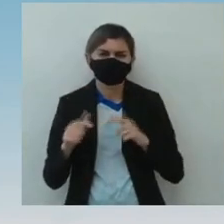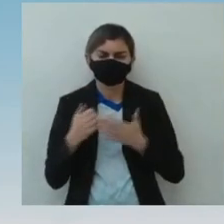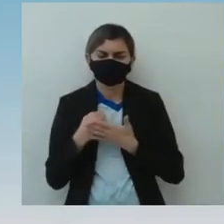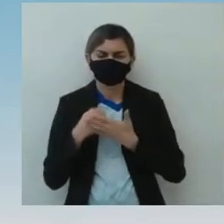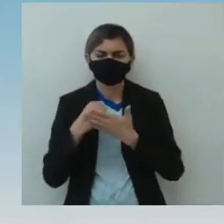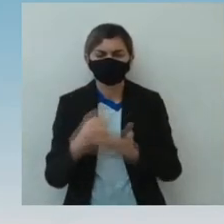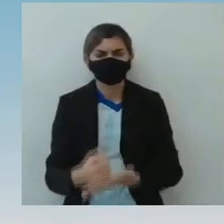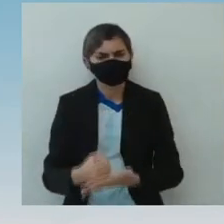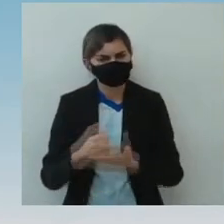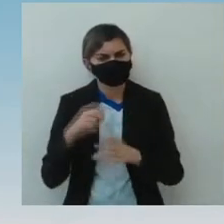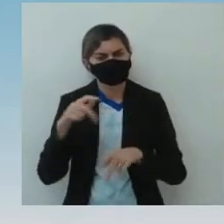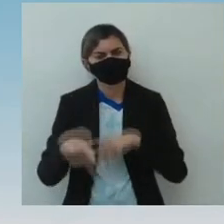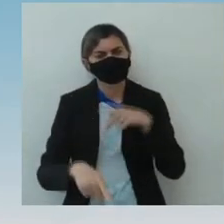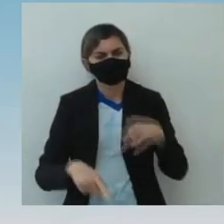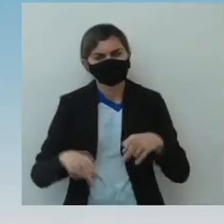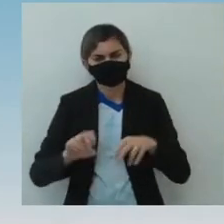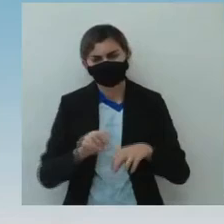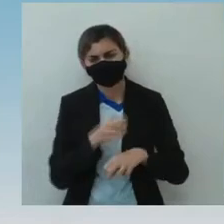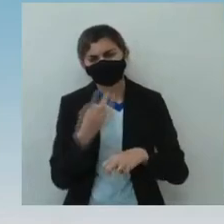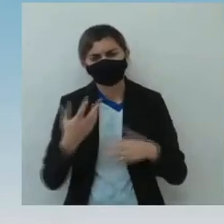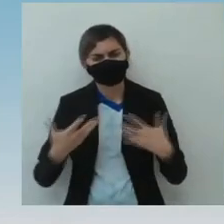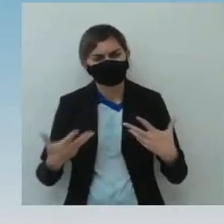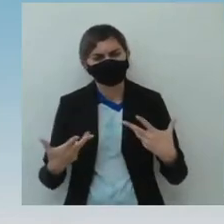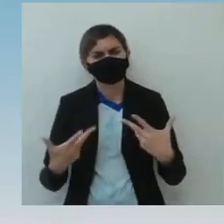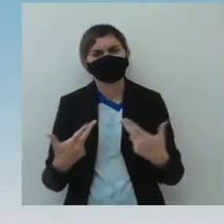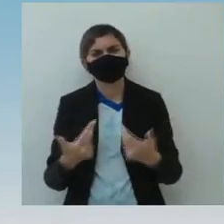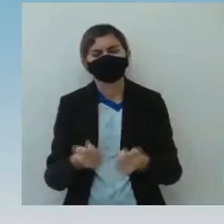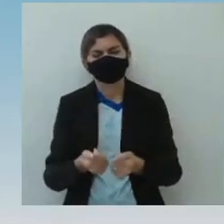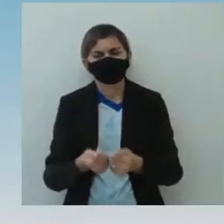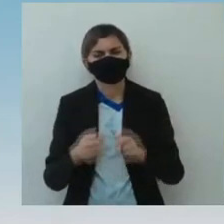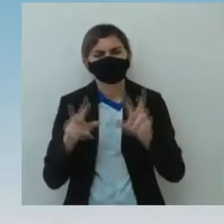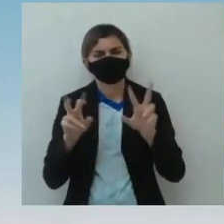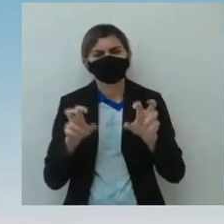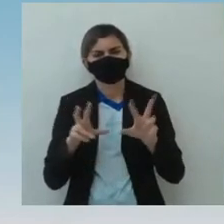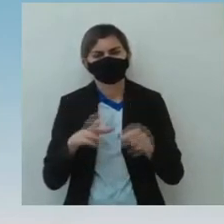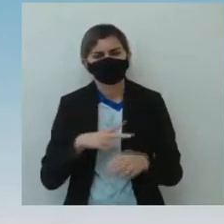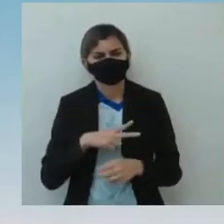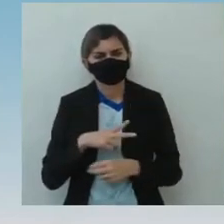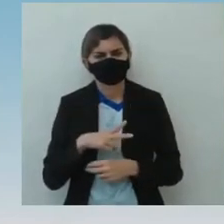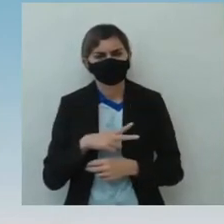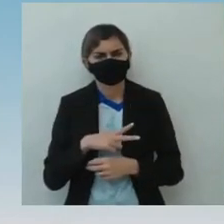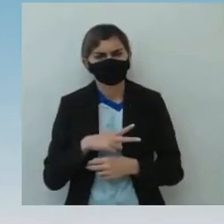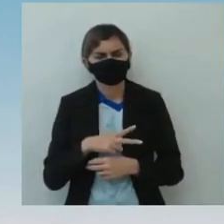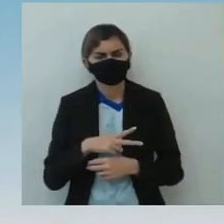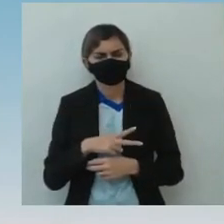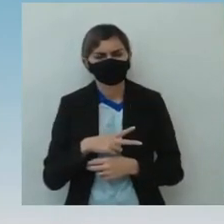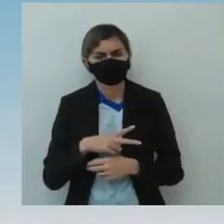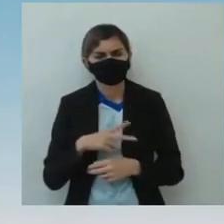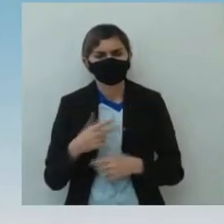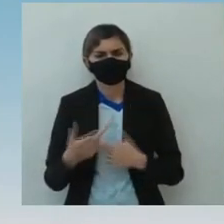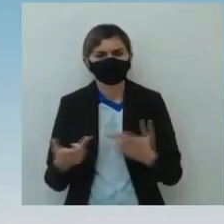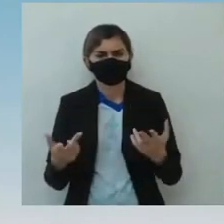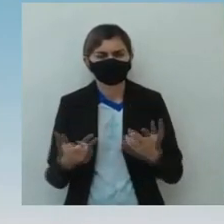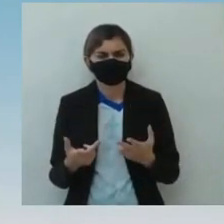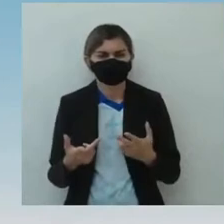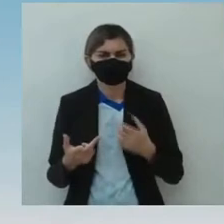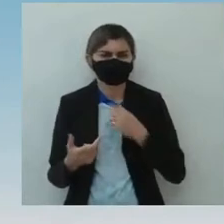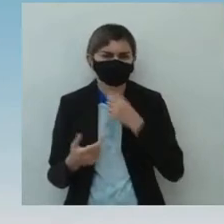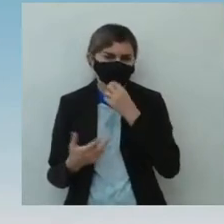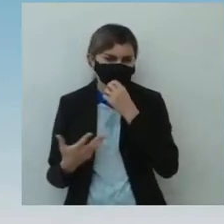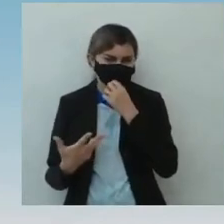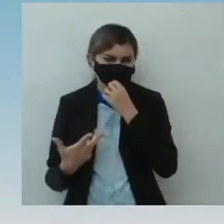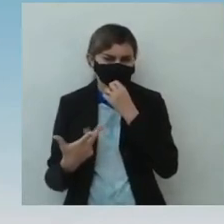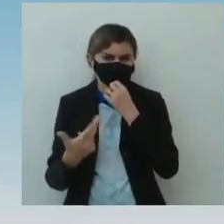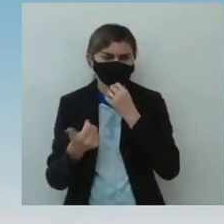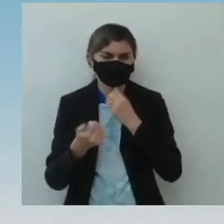apoio do público ou para persuadiu público sobre um assunto particular policisto usar não pode pôr